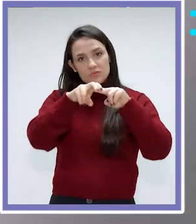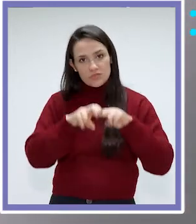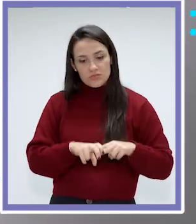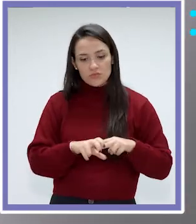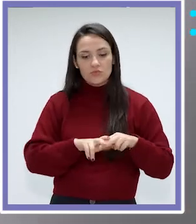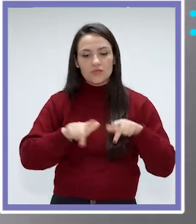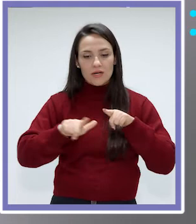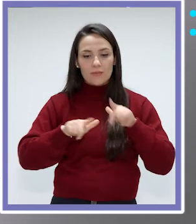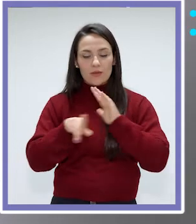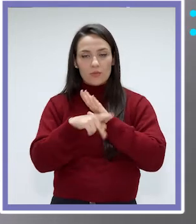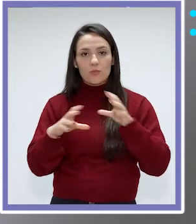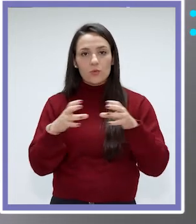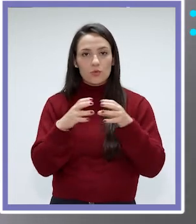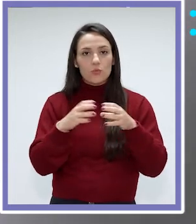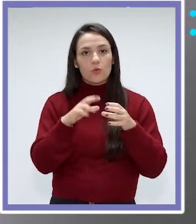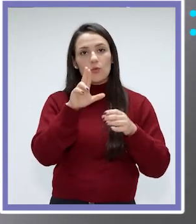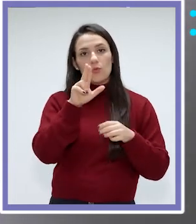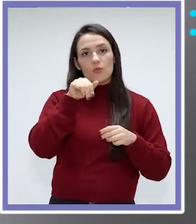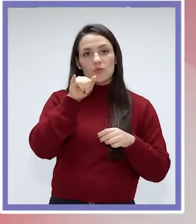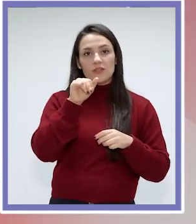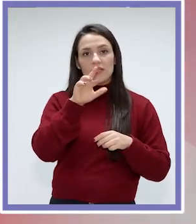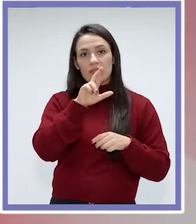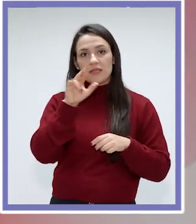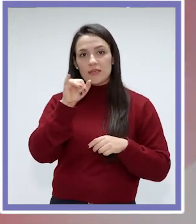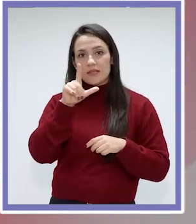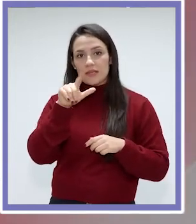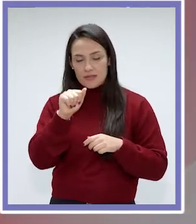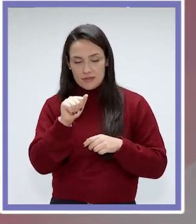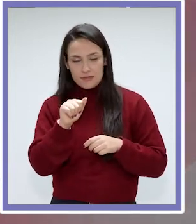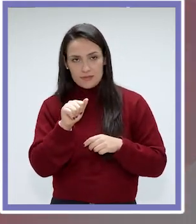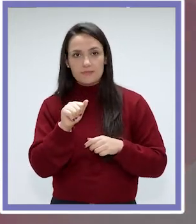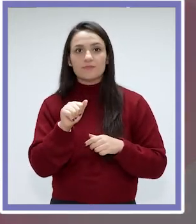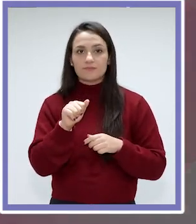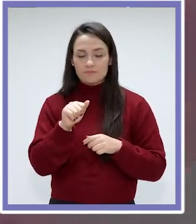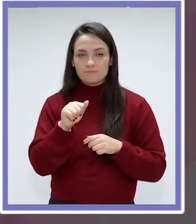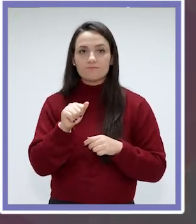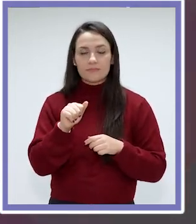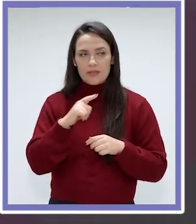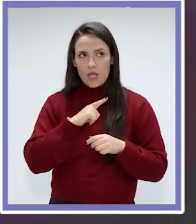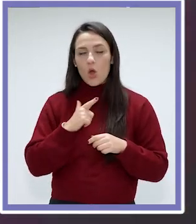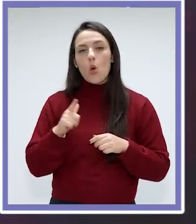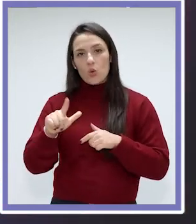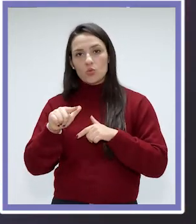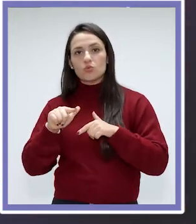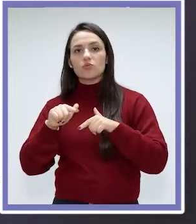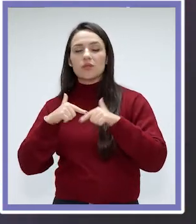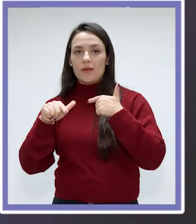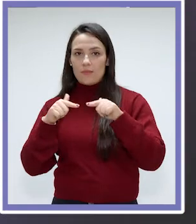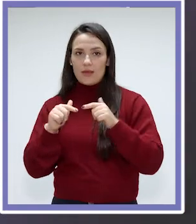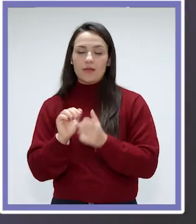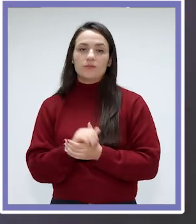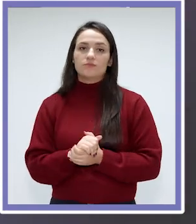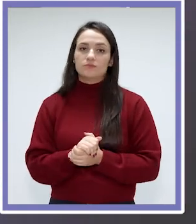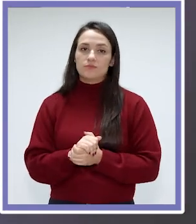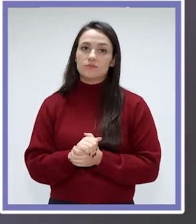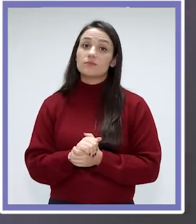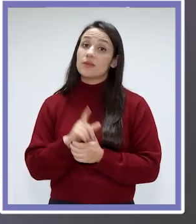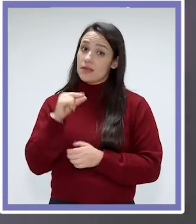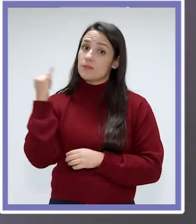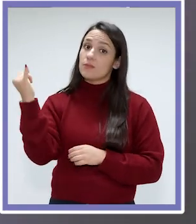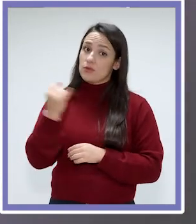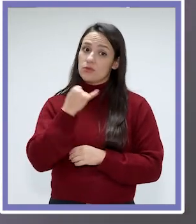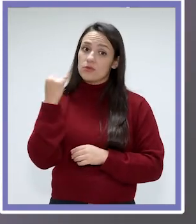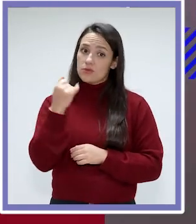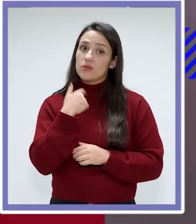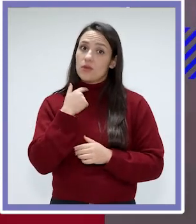3 eixos, né, que eu falei inicialmente. Da Rota, a gente tem outros, por exemplo, que não são os mesmos da Unihila, mas que a gente